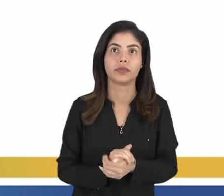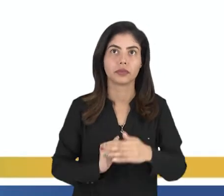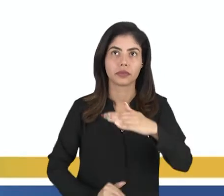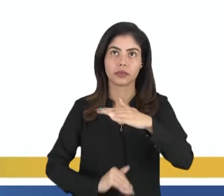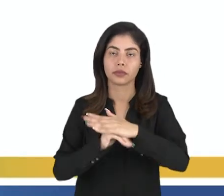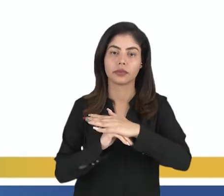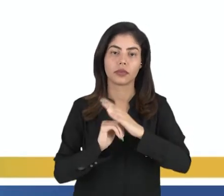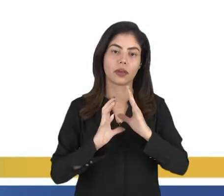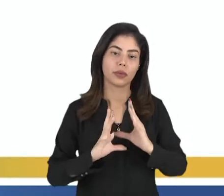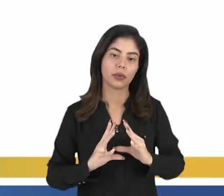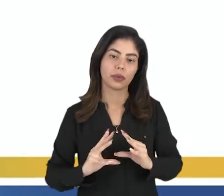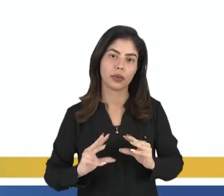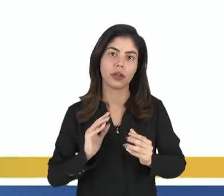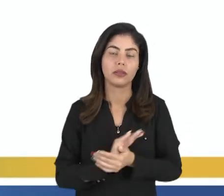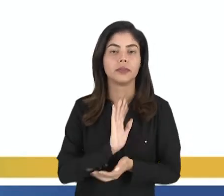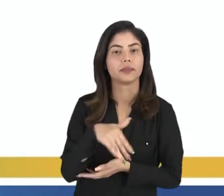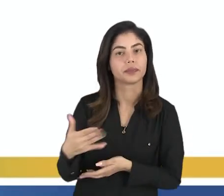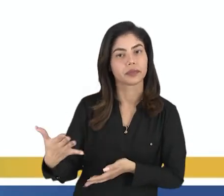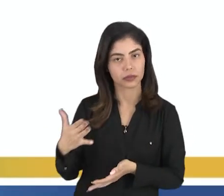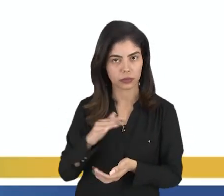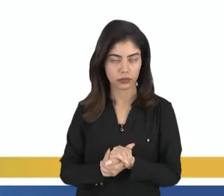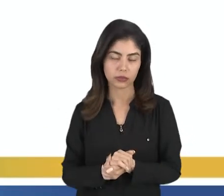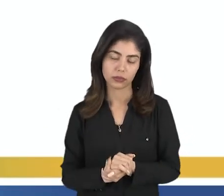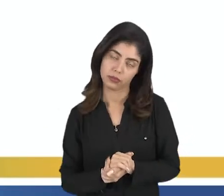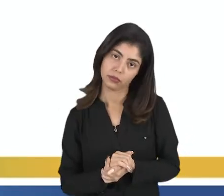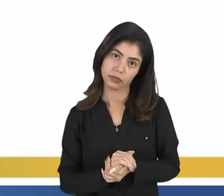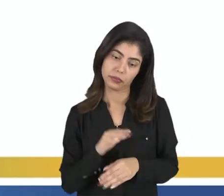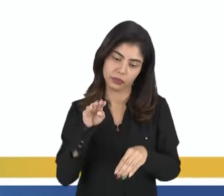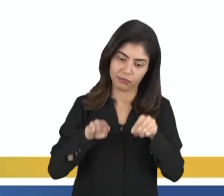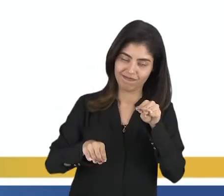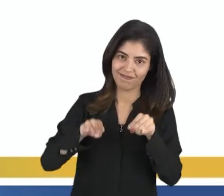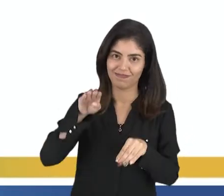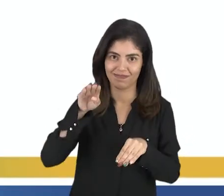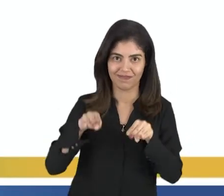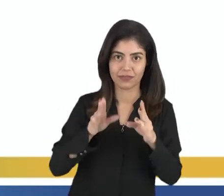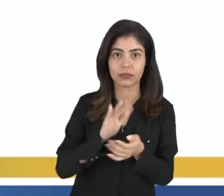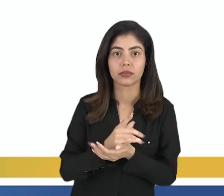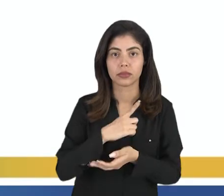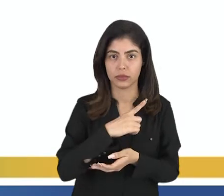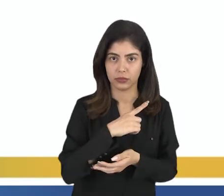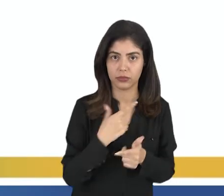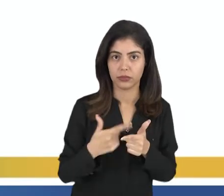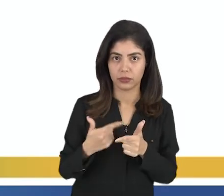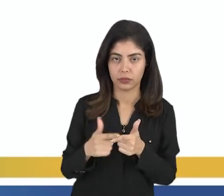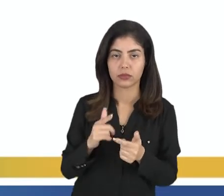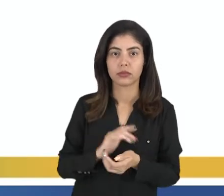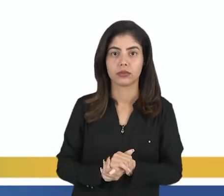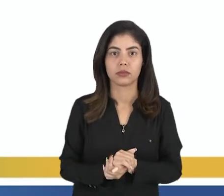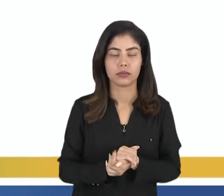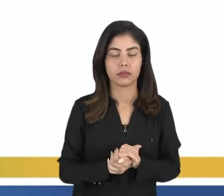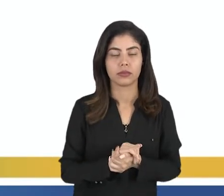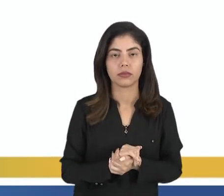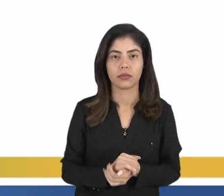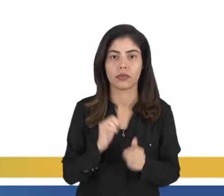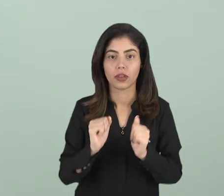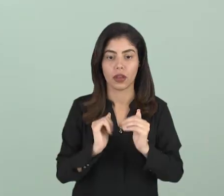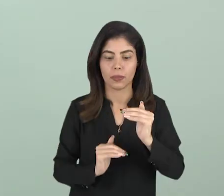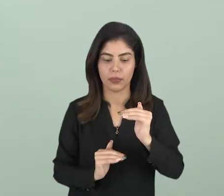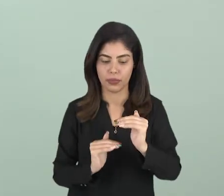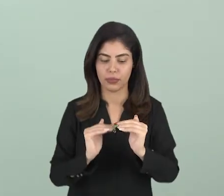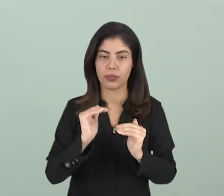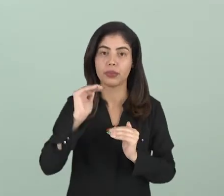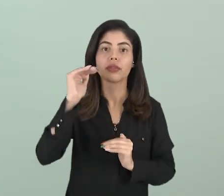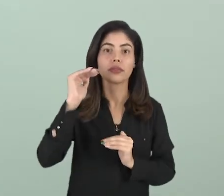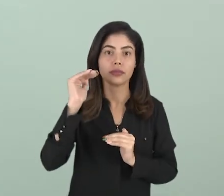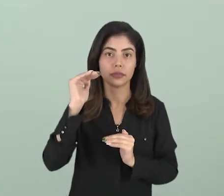do que a pressão de relaxamento. Quando ocorre um descompasso dessa pressão, ela pode se